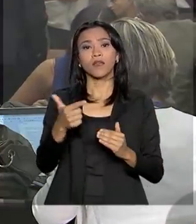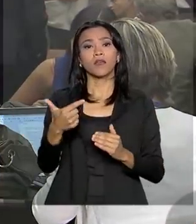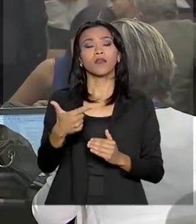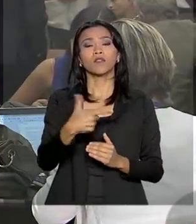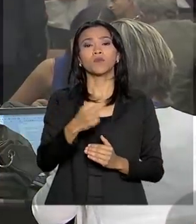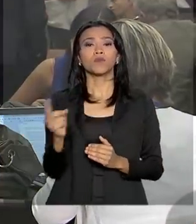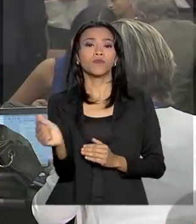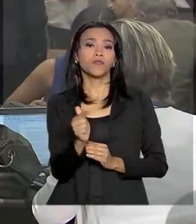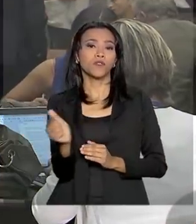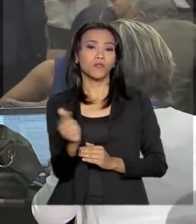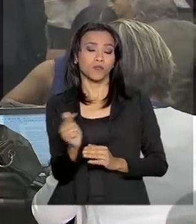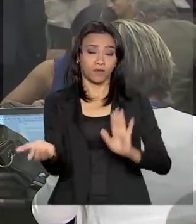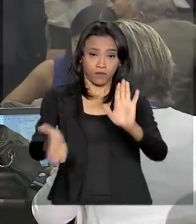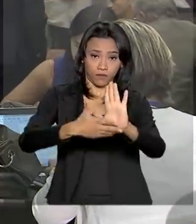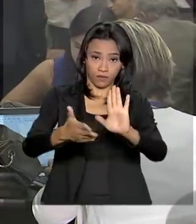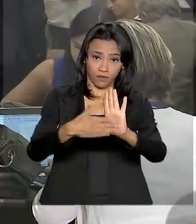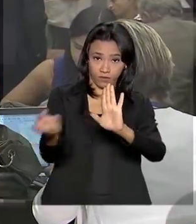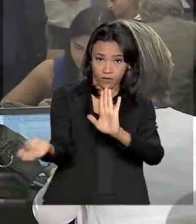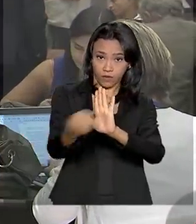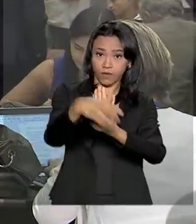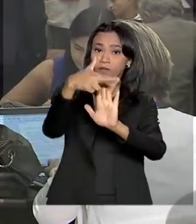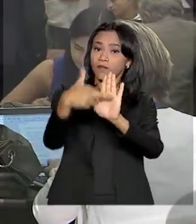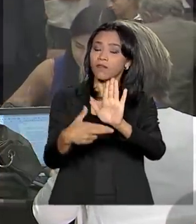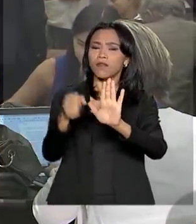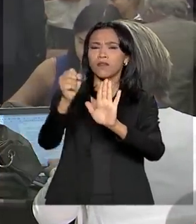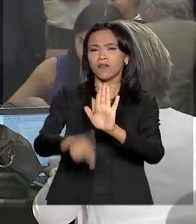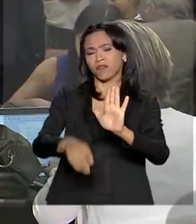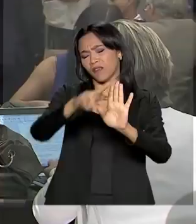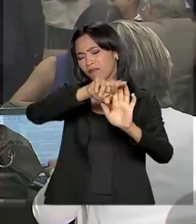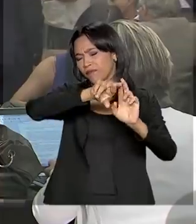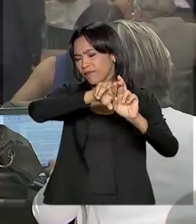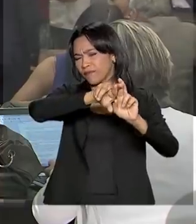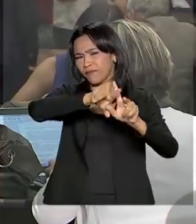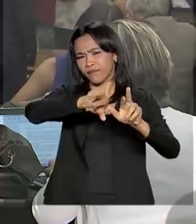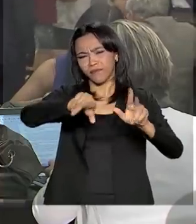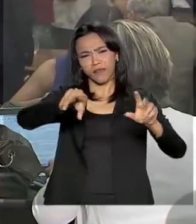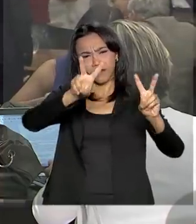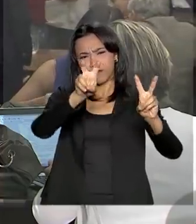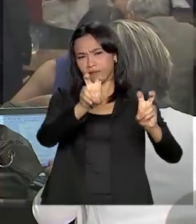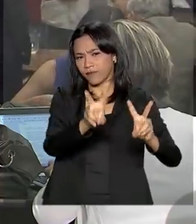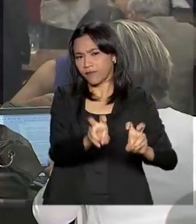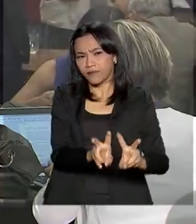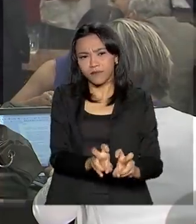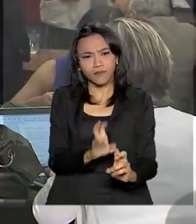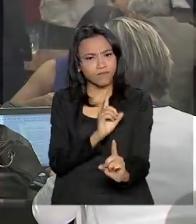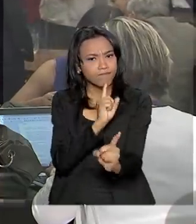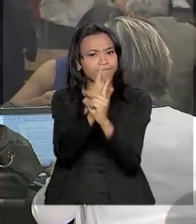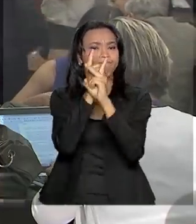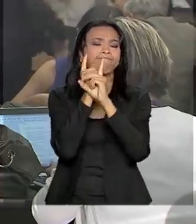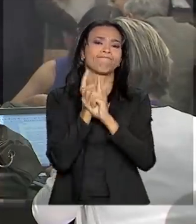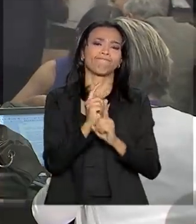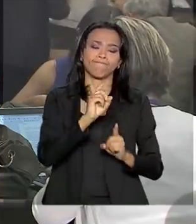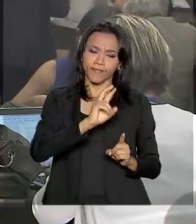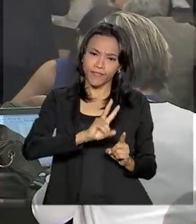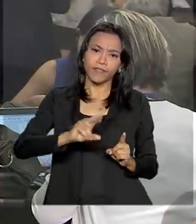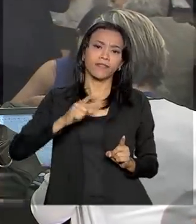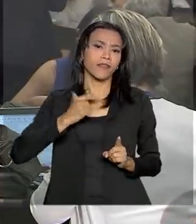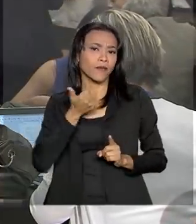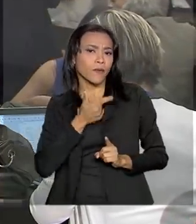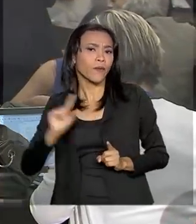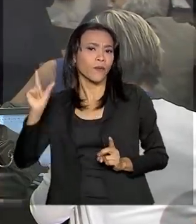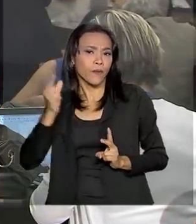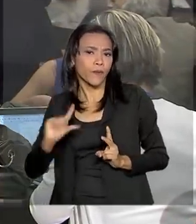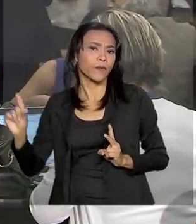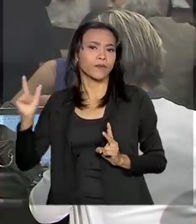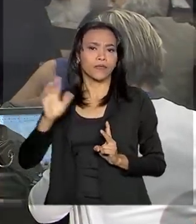da nova Previdência está entre as várias pautas desse encontro, que vai discutir também outros assuntos na